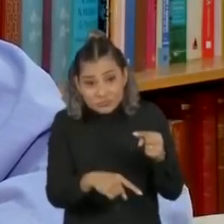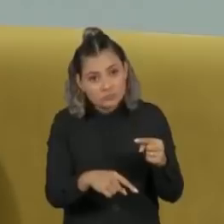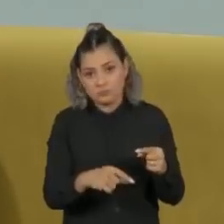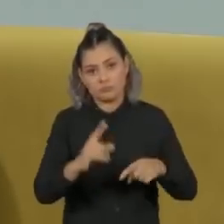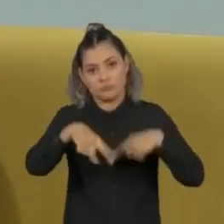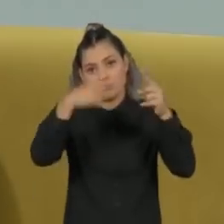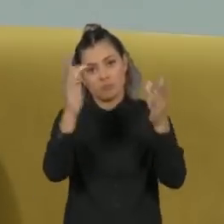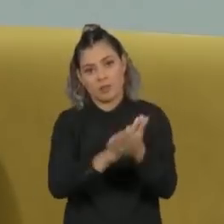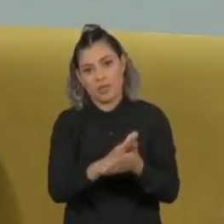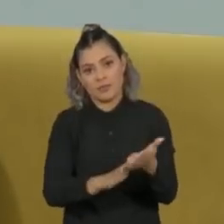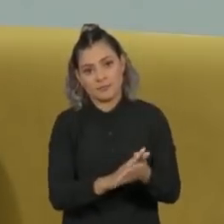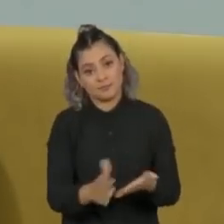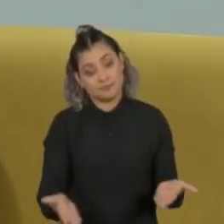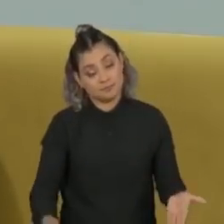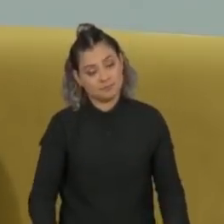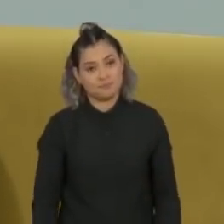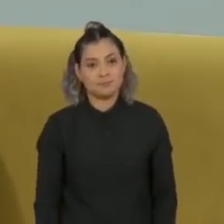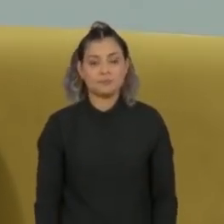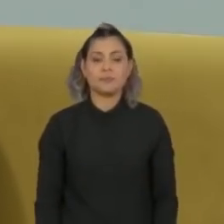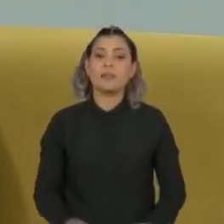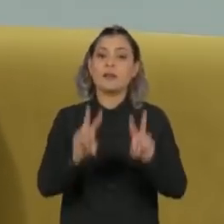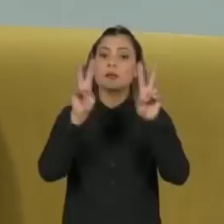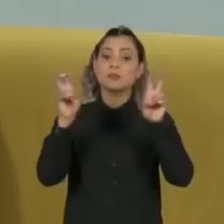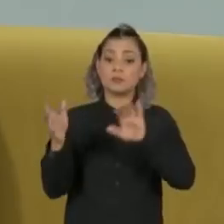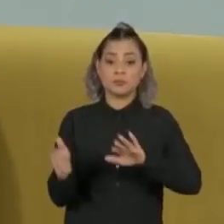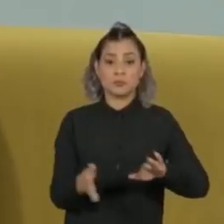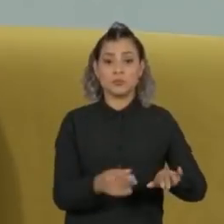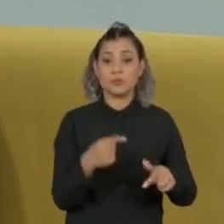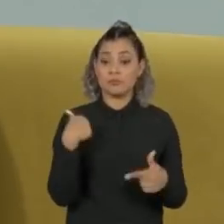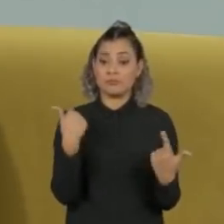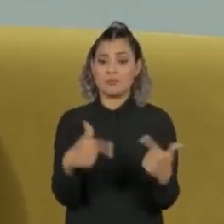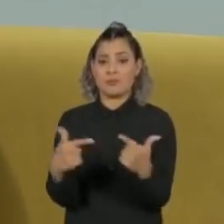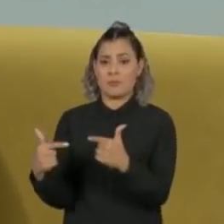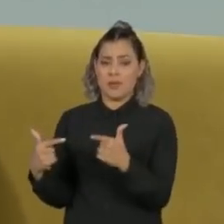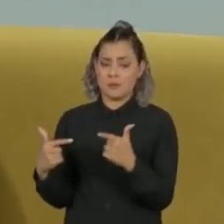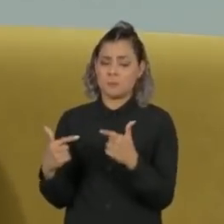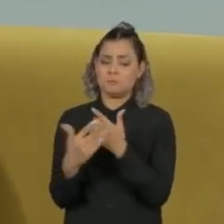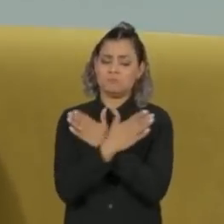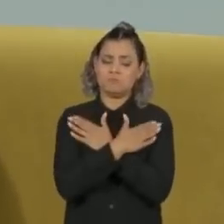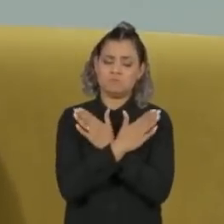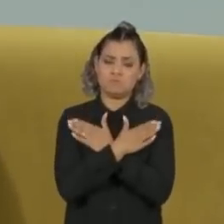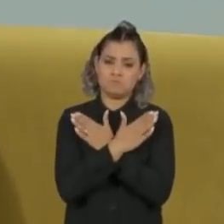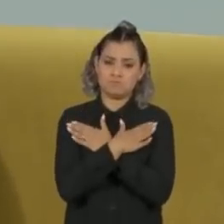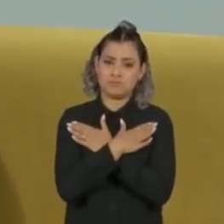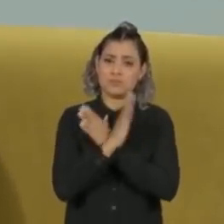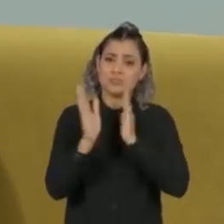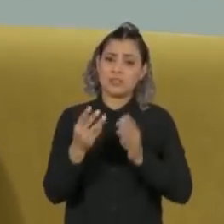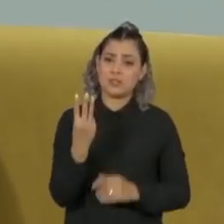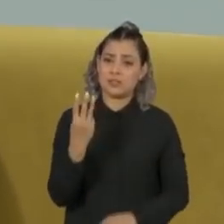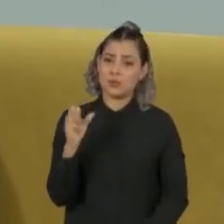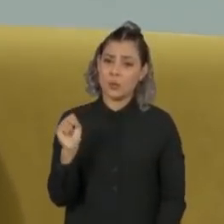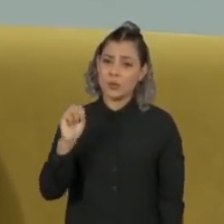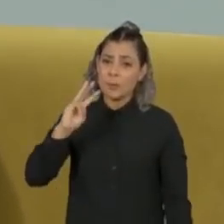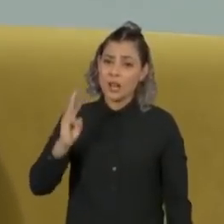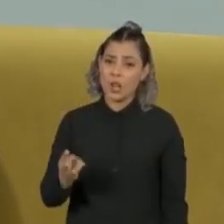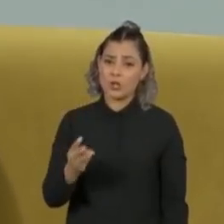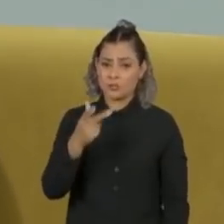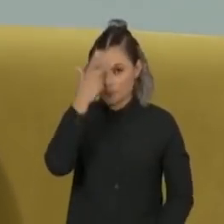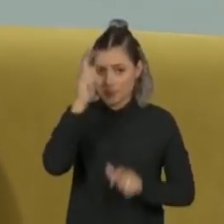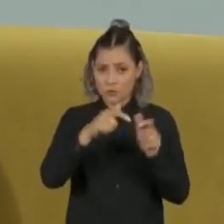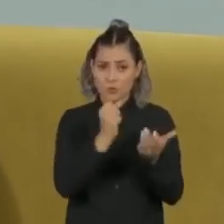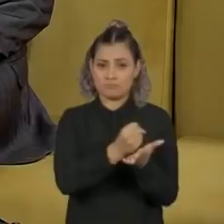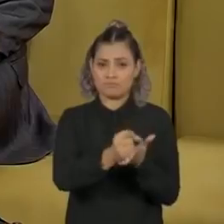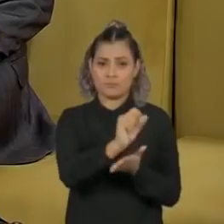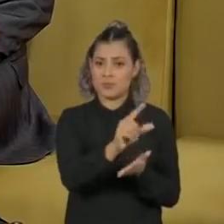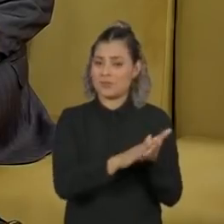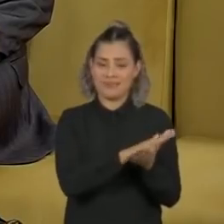sucesso. O assunto agora é a crise do emprego, que empurra mais de 38 milhões para a informalidade no